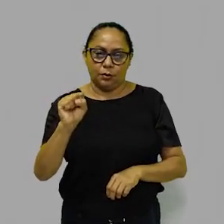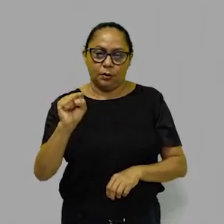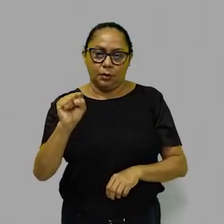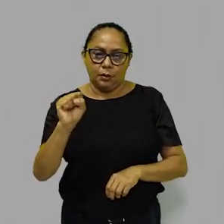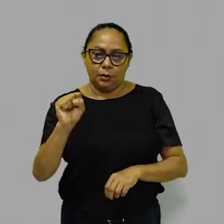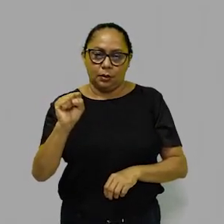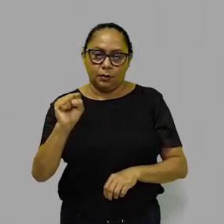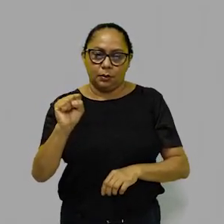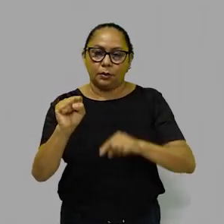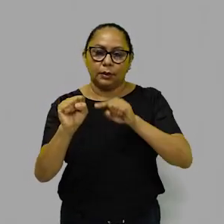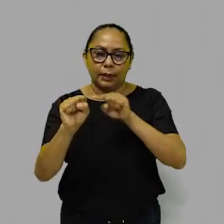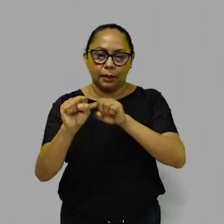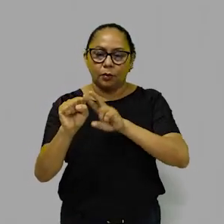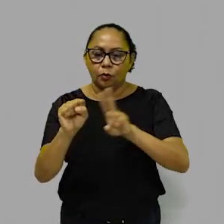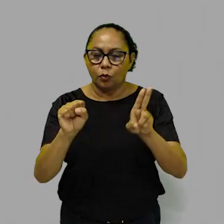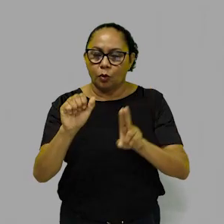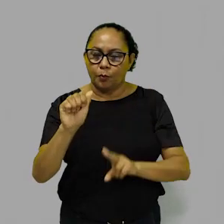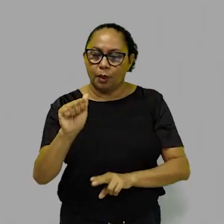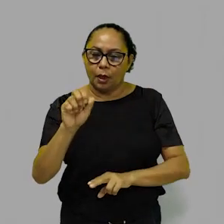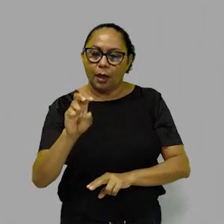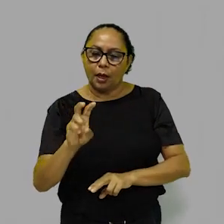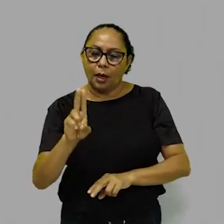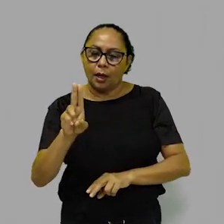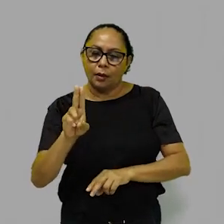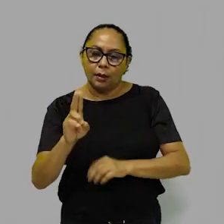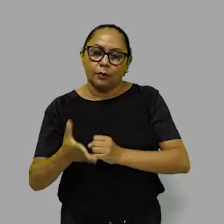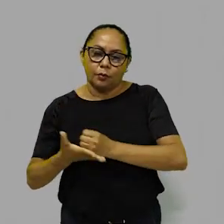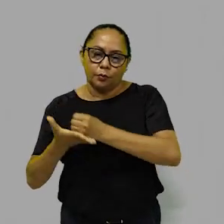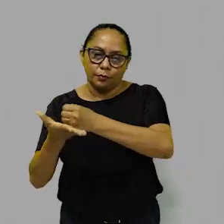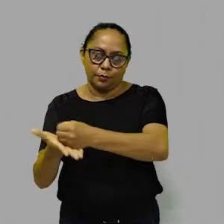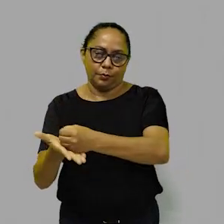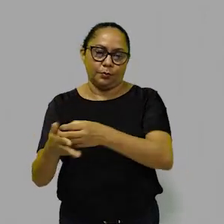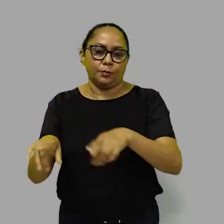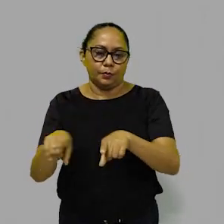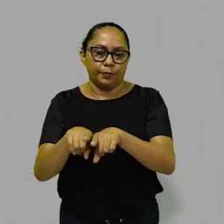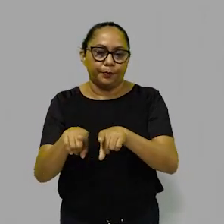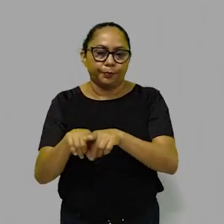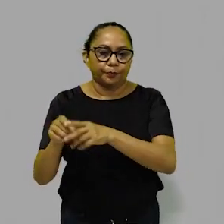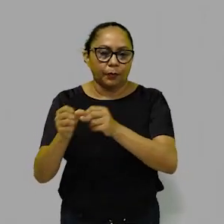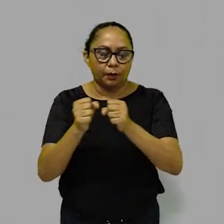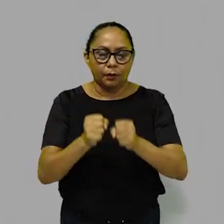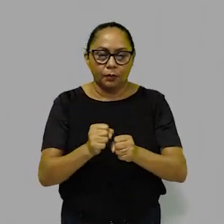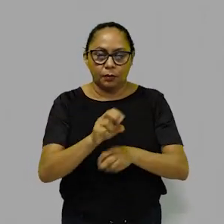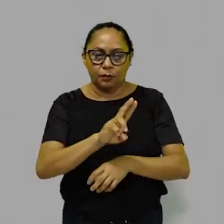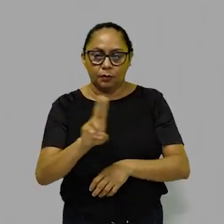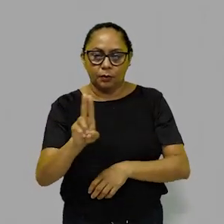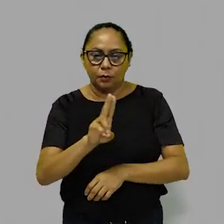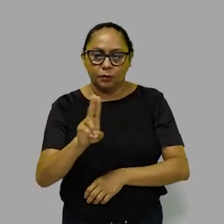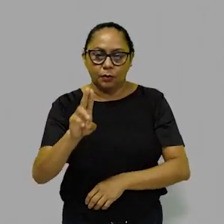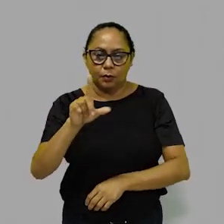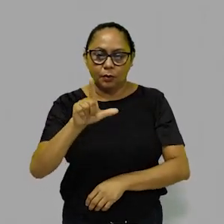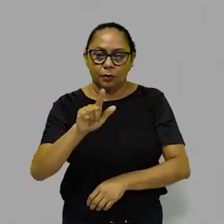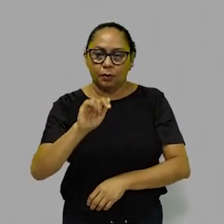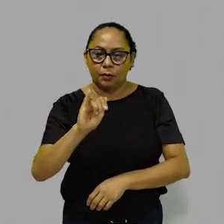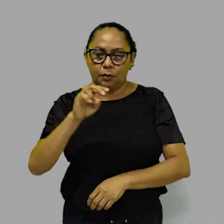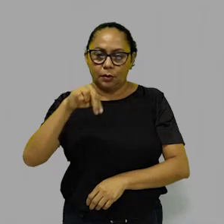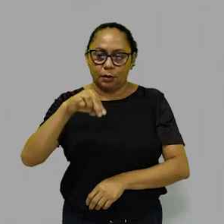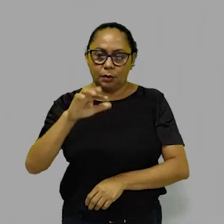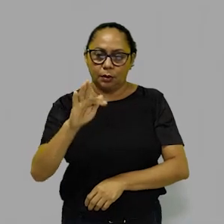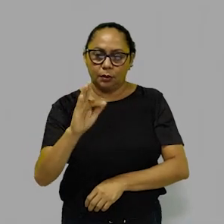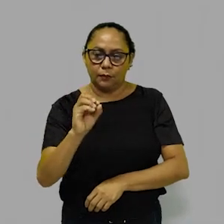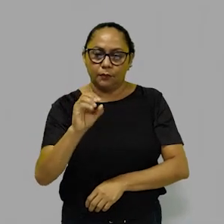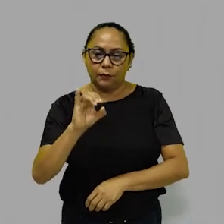chamado auxiliador. Linfócitos T auxiliador também pode ser chamado de linfócito